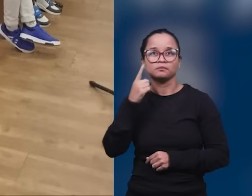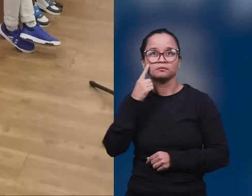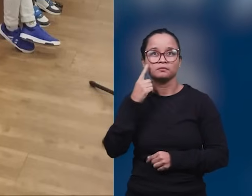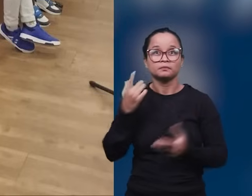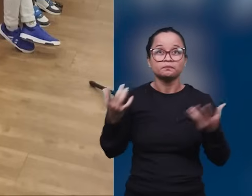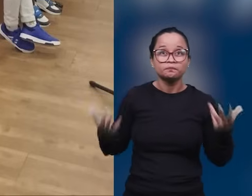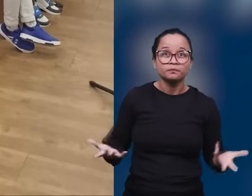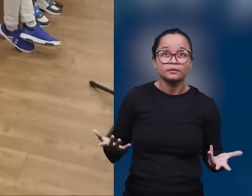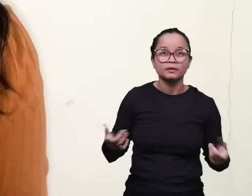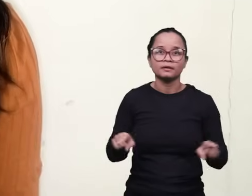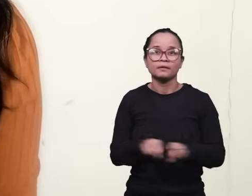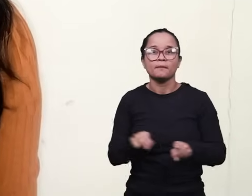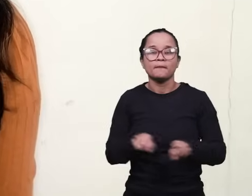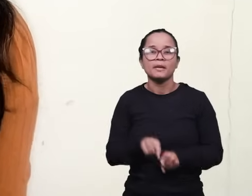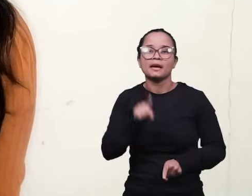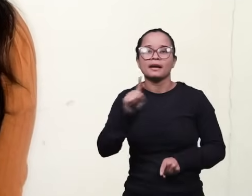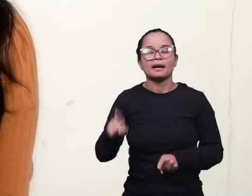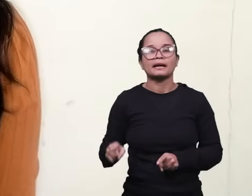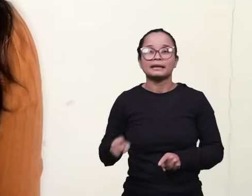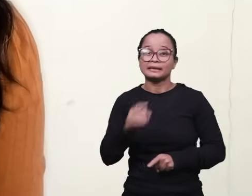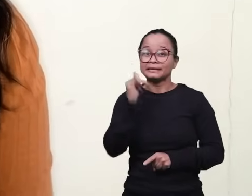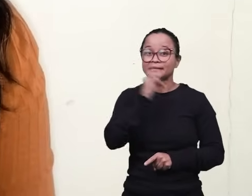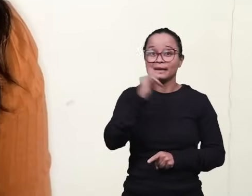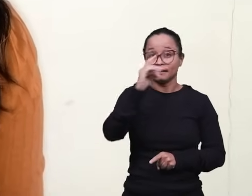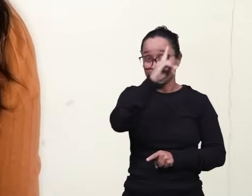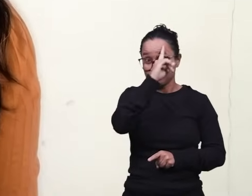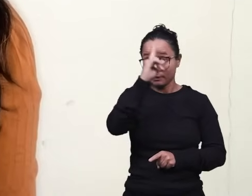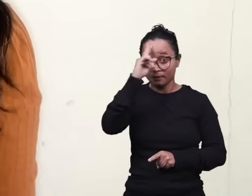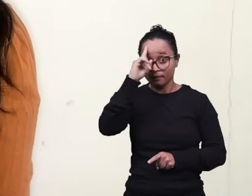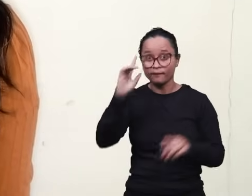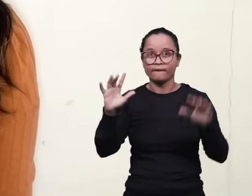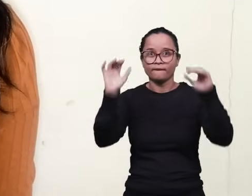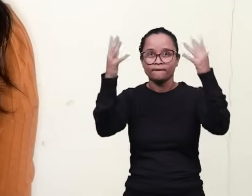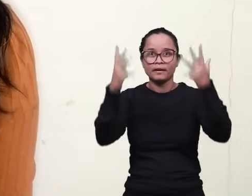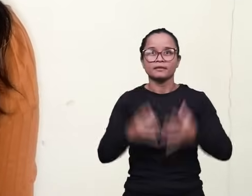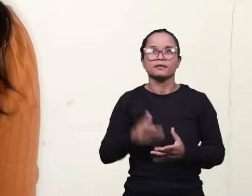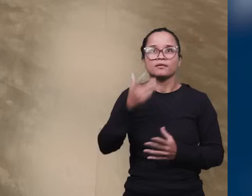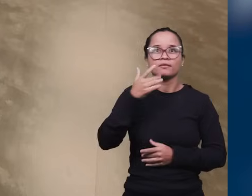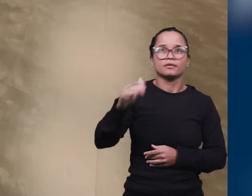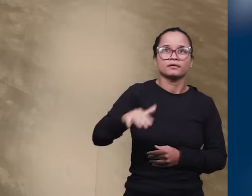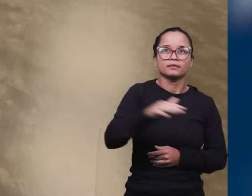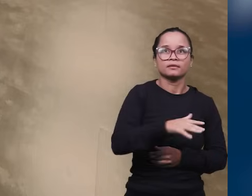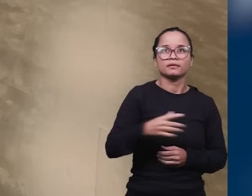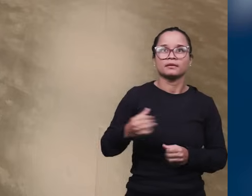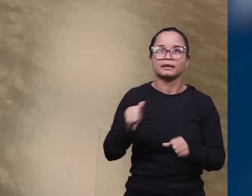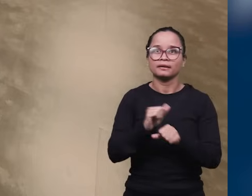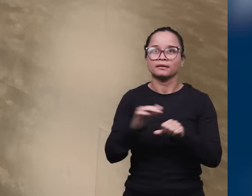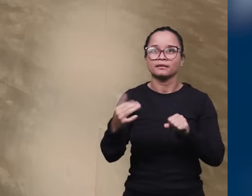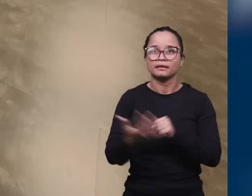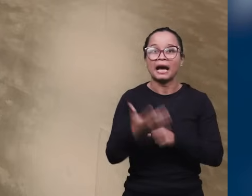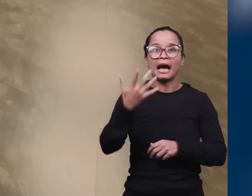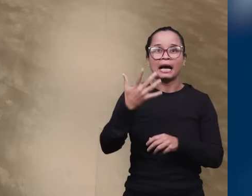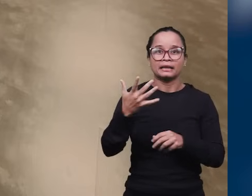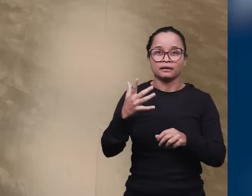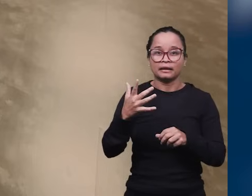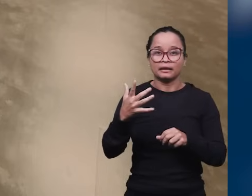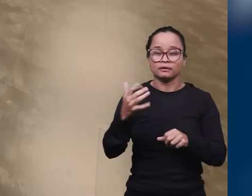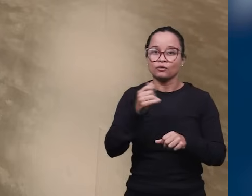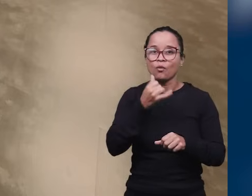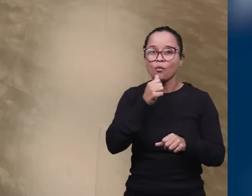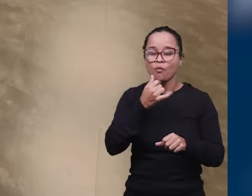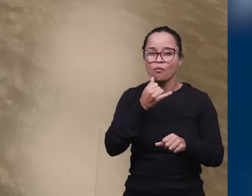Roberto Paulo. E em Milão também foi realizada uma grande festa com as Cias, onde na cidade italiana, as crianças,